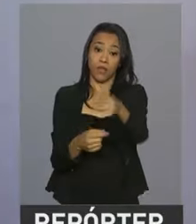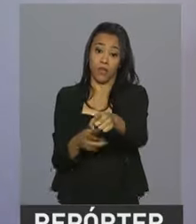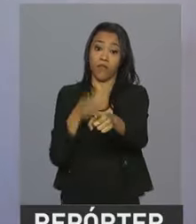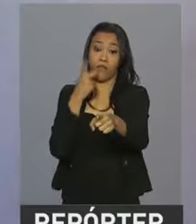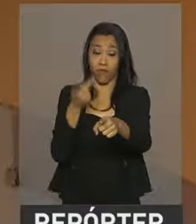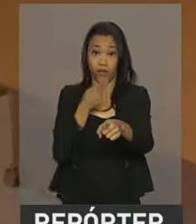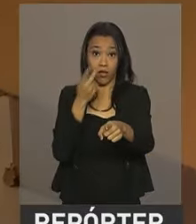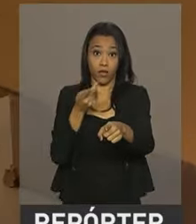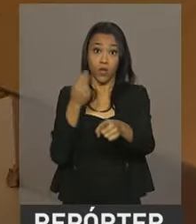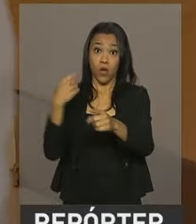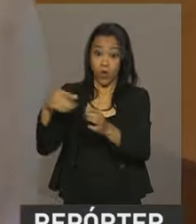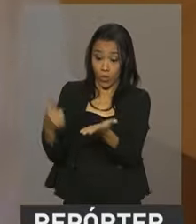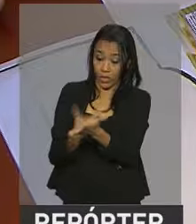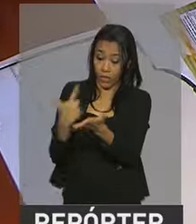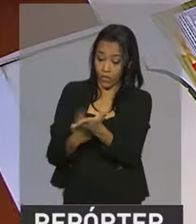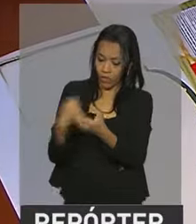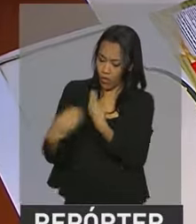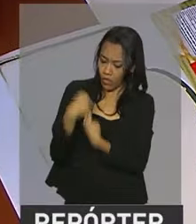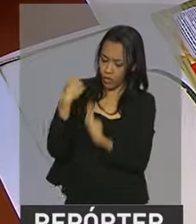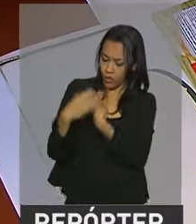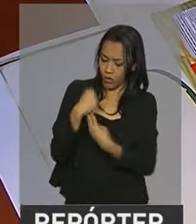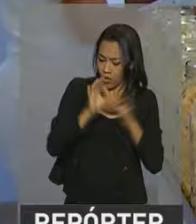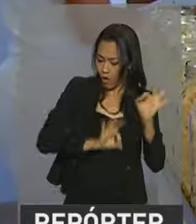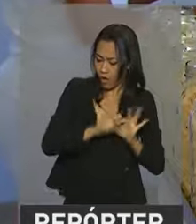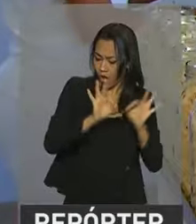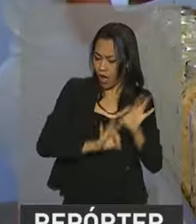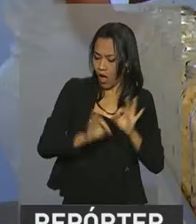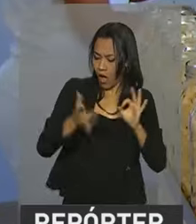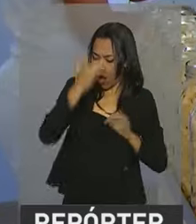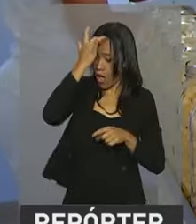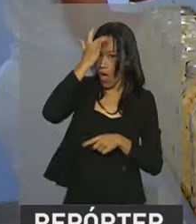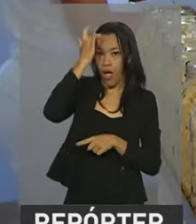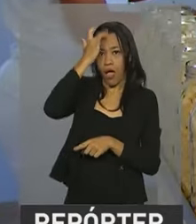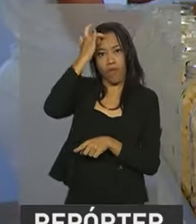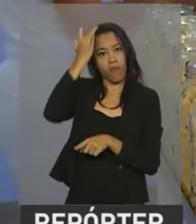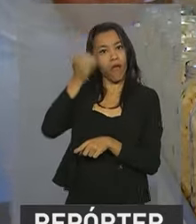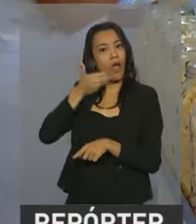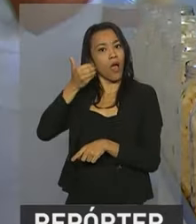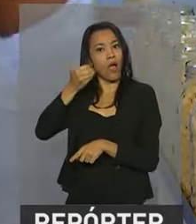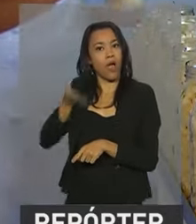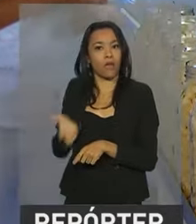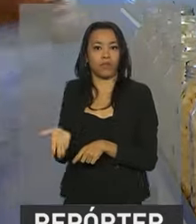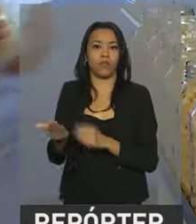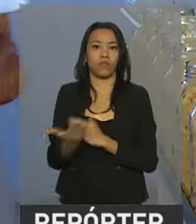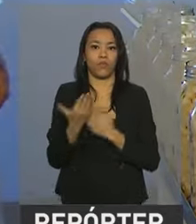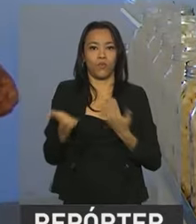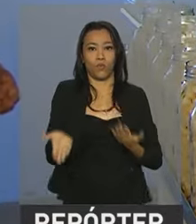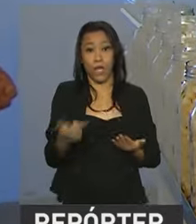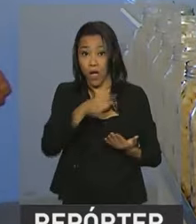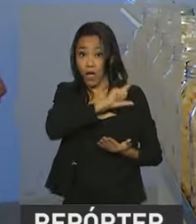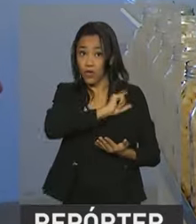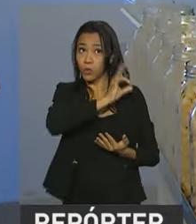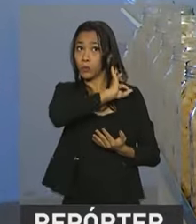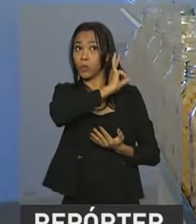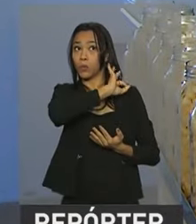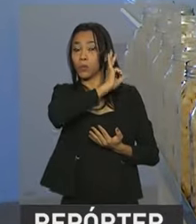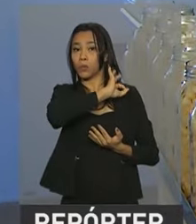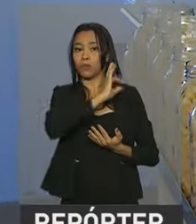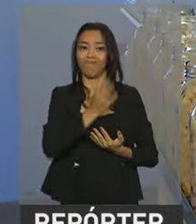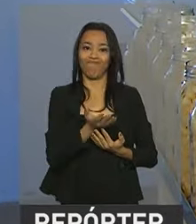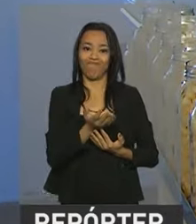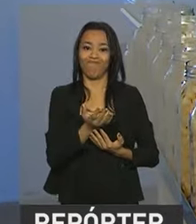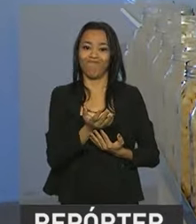Vai facilitar a vida dos pequenos produtores se eu tivesse essas orientações antes então com certeza já tinha